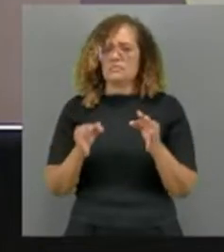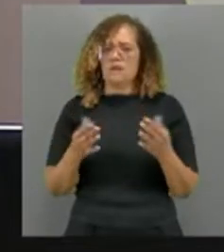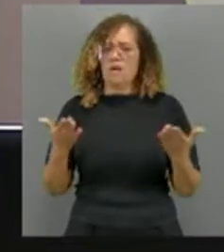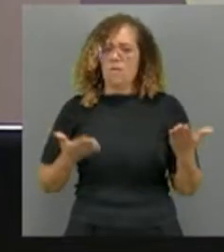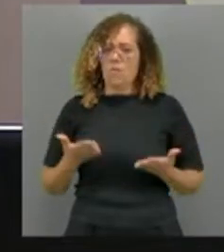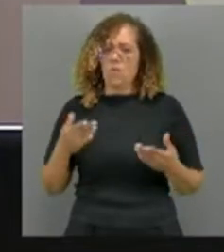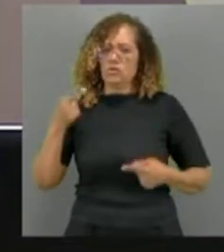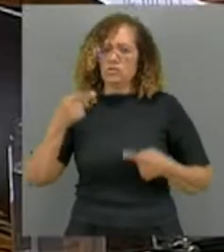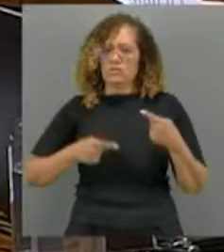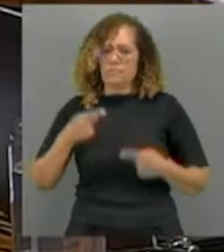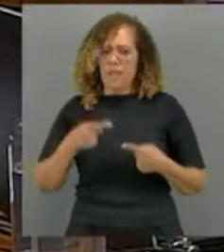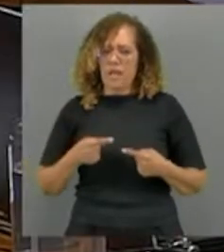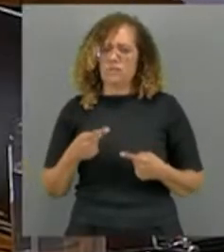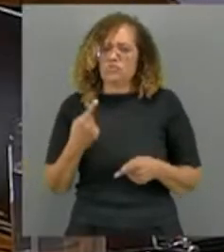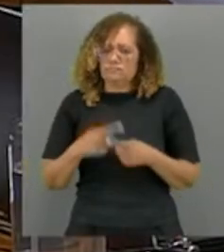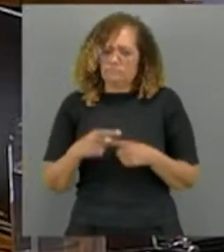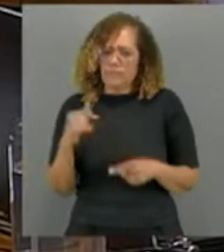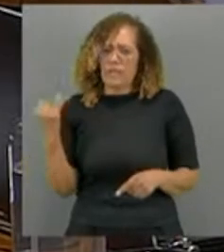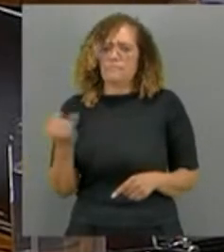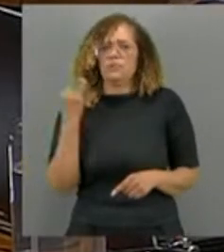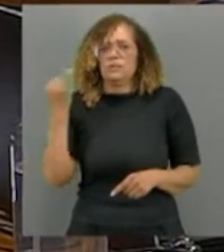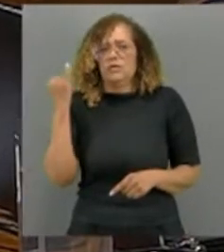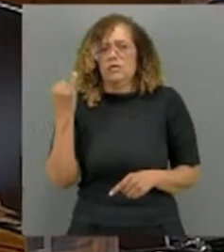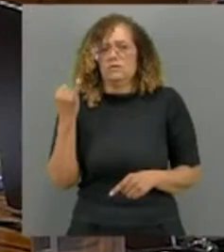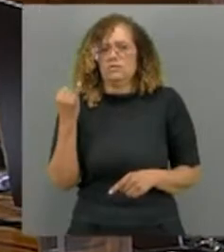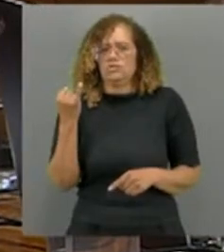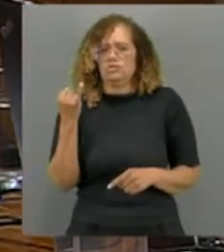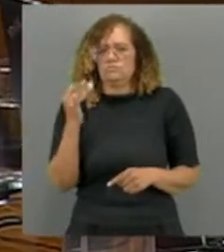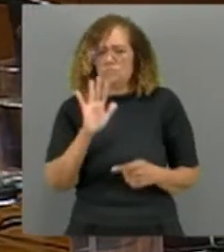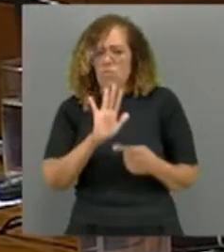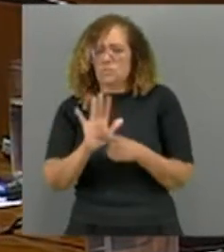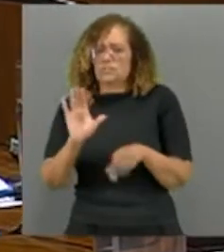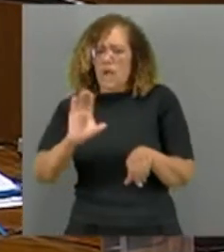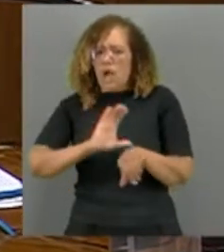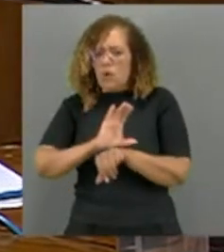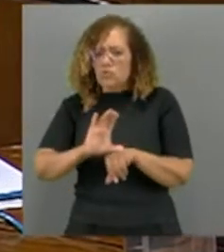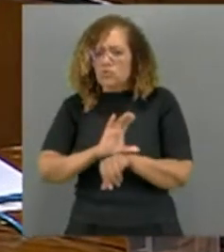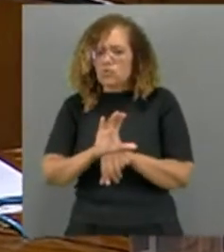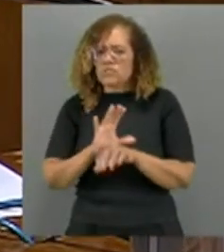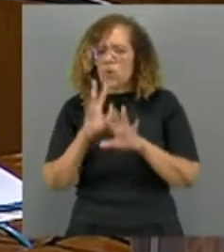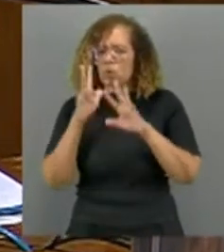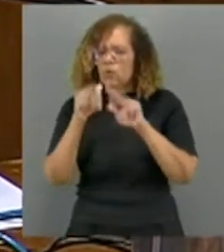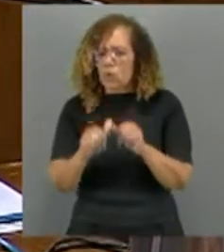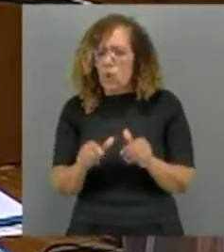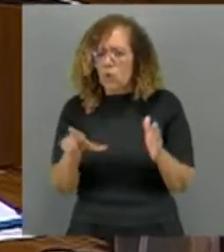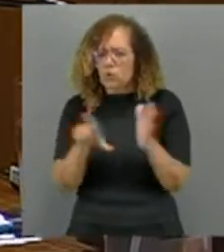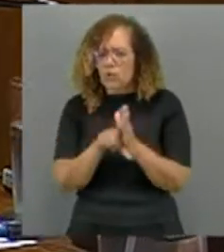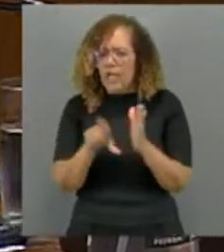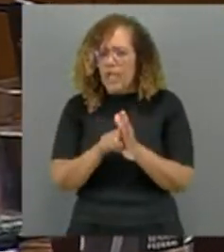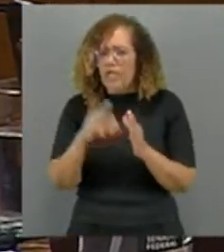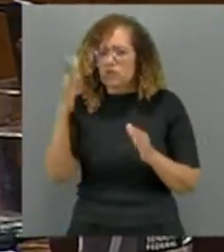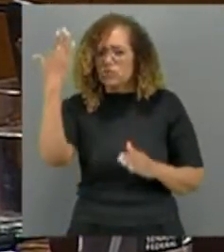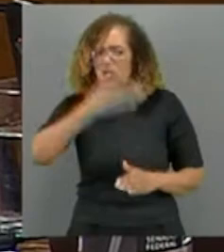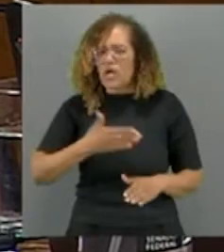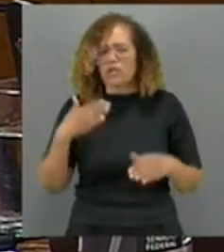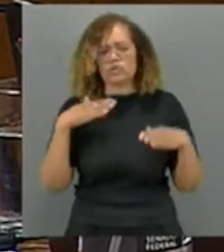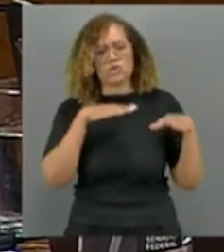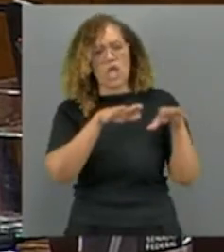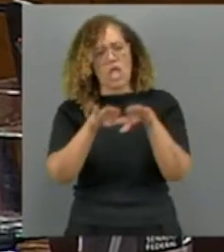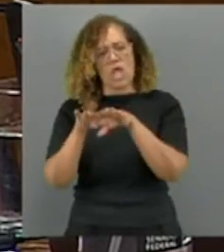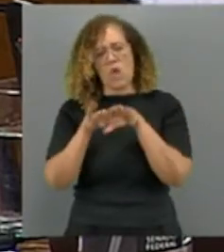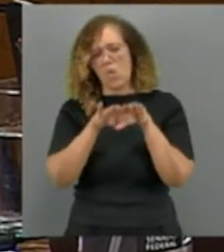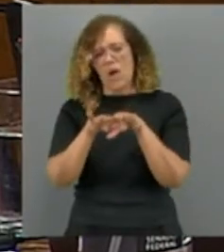que é extremamente importante, começando pela Constituição brasileira. Todos são iguais perante a lei, sem distinção de